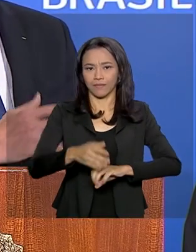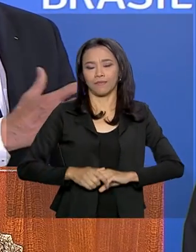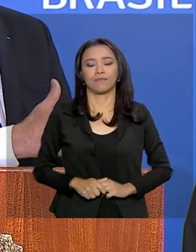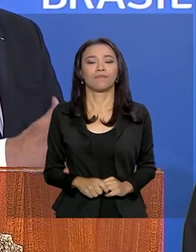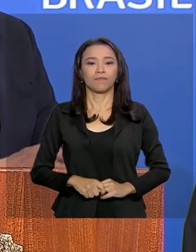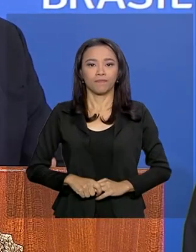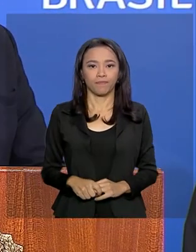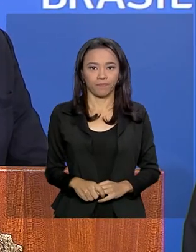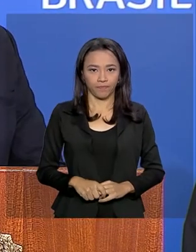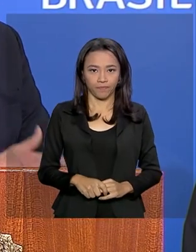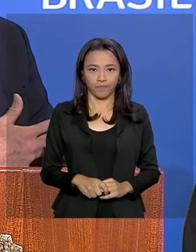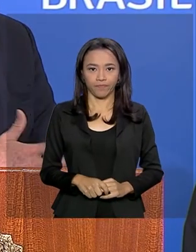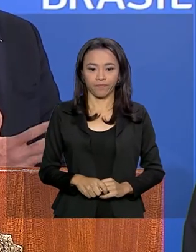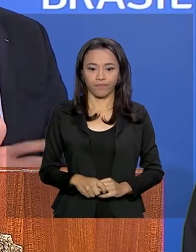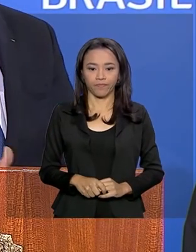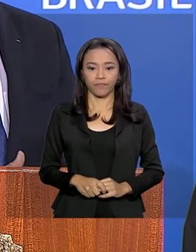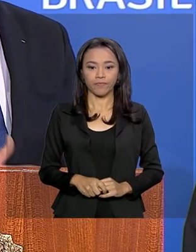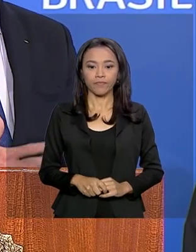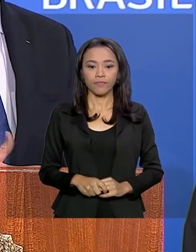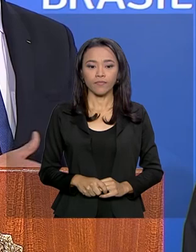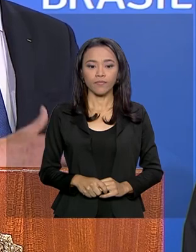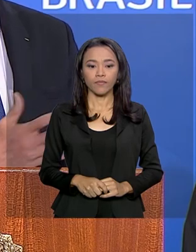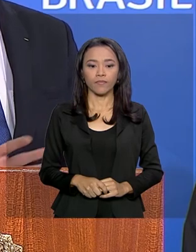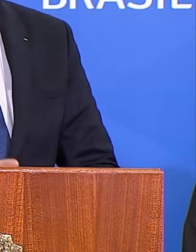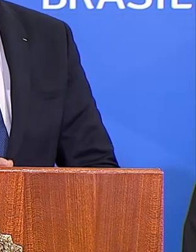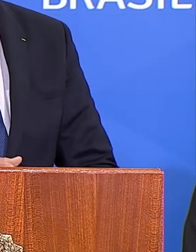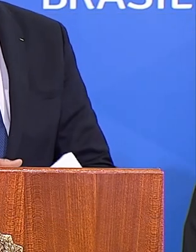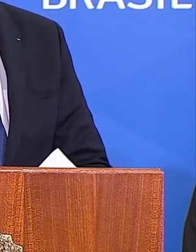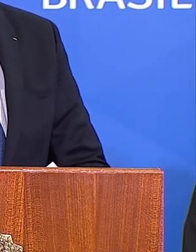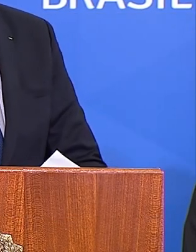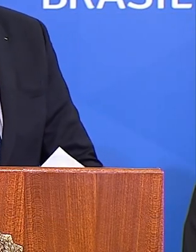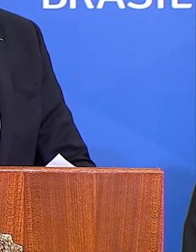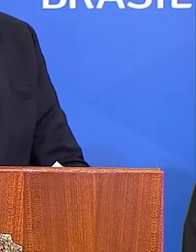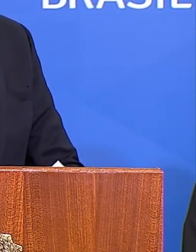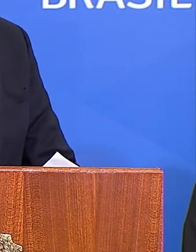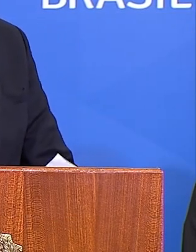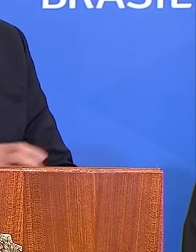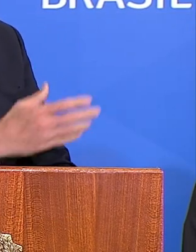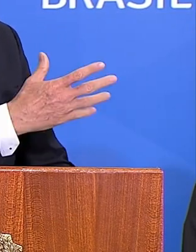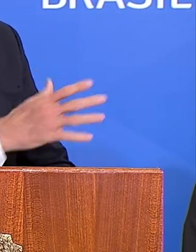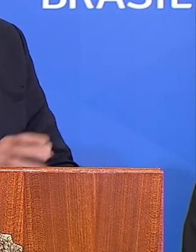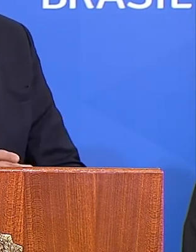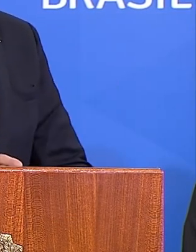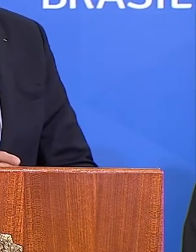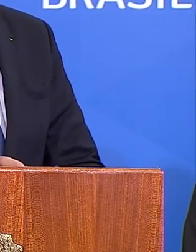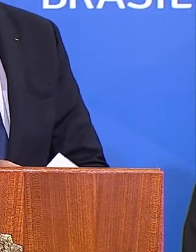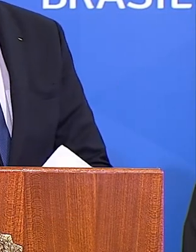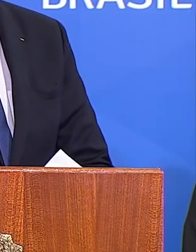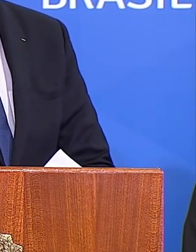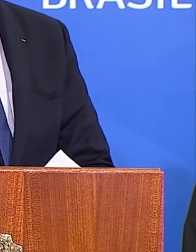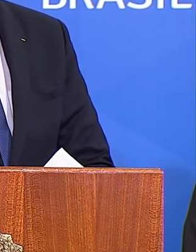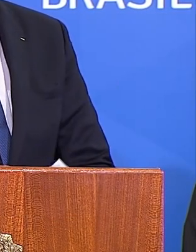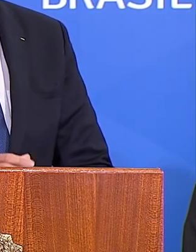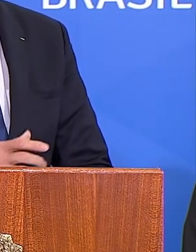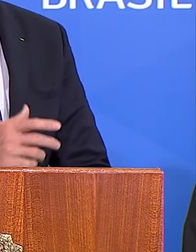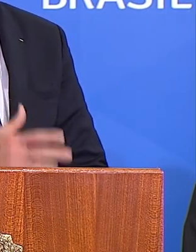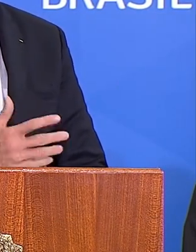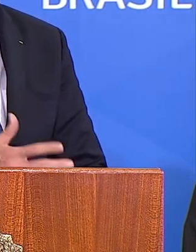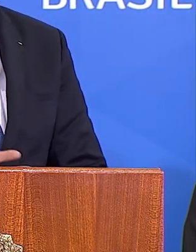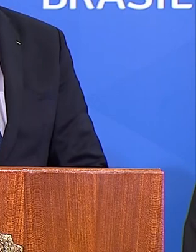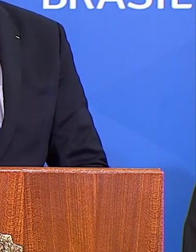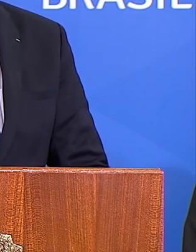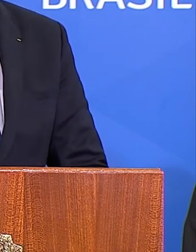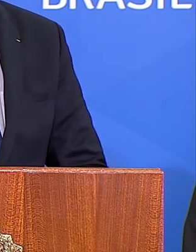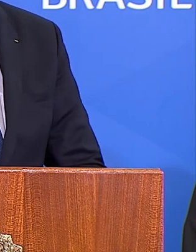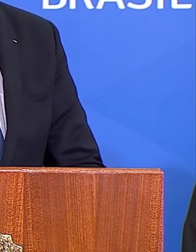O que vem na cabeça, minha, com toda certeza, de todos vocês, do futuro dessa garotada? Que